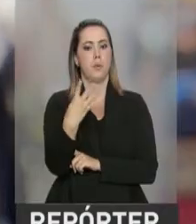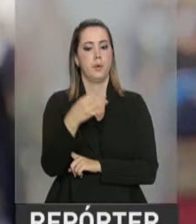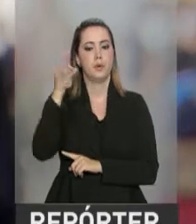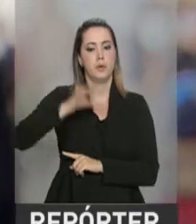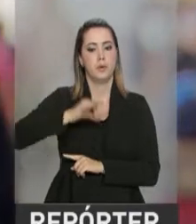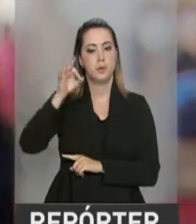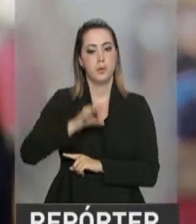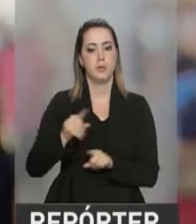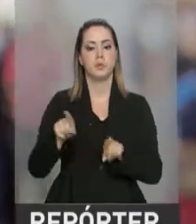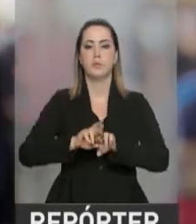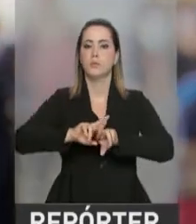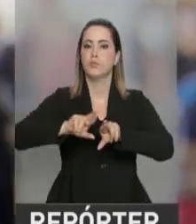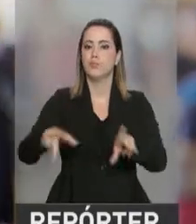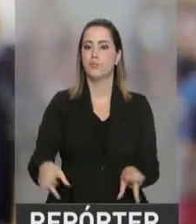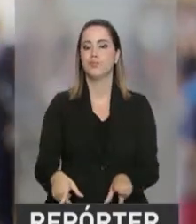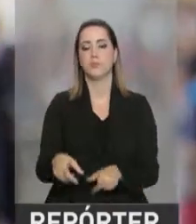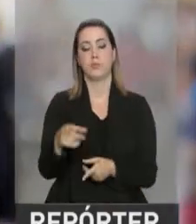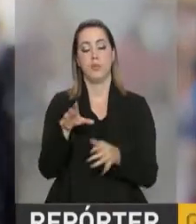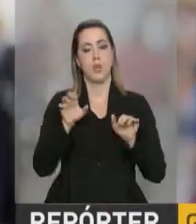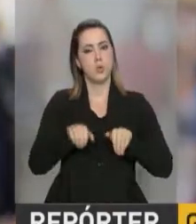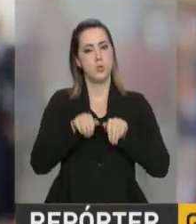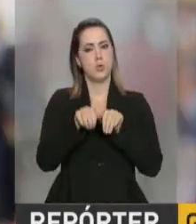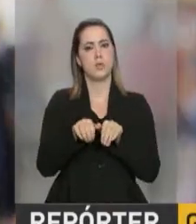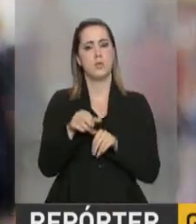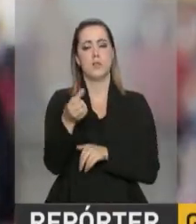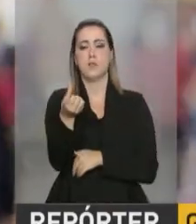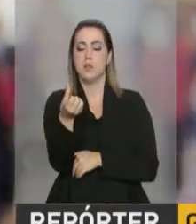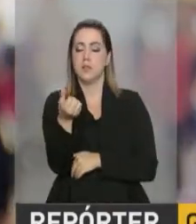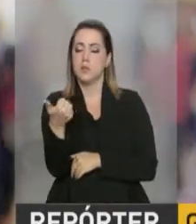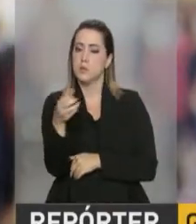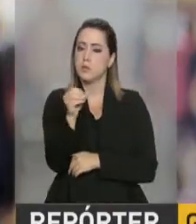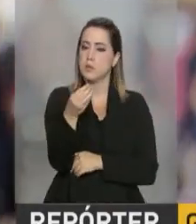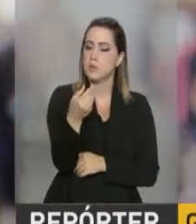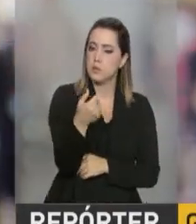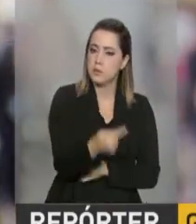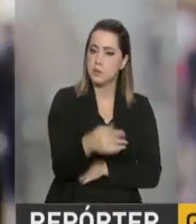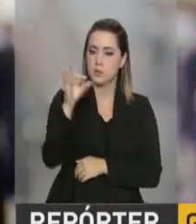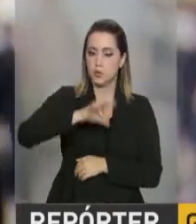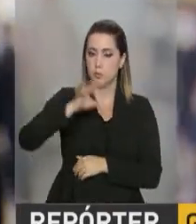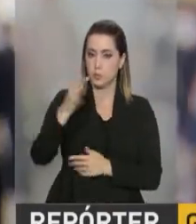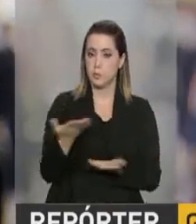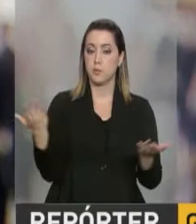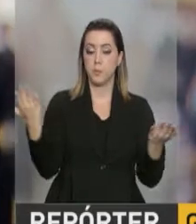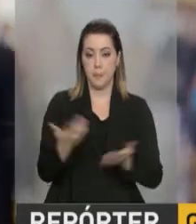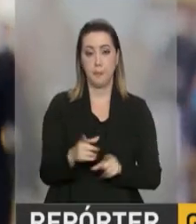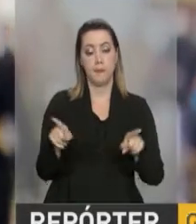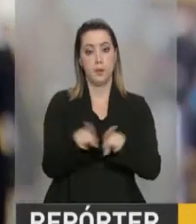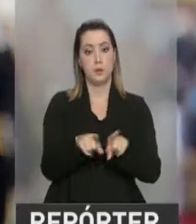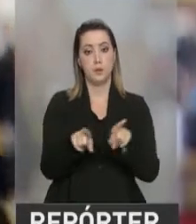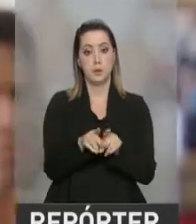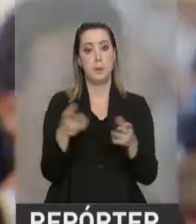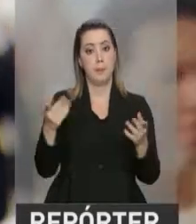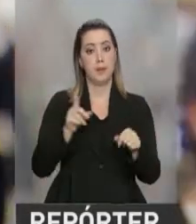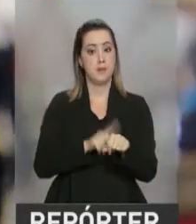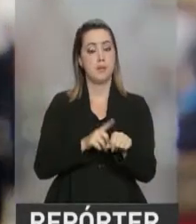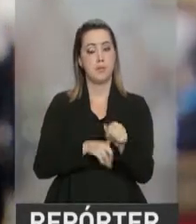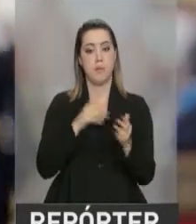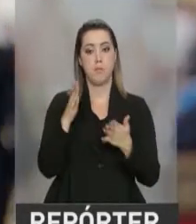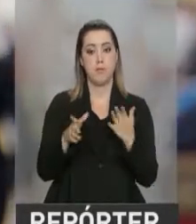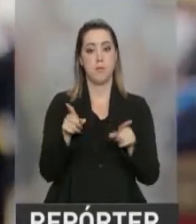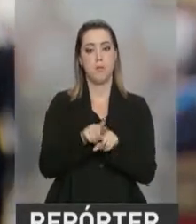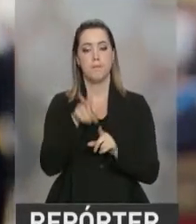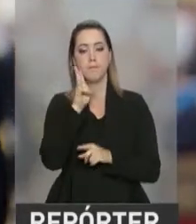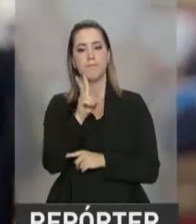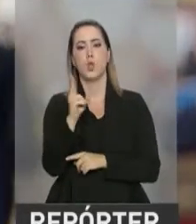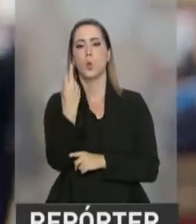cento agora no verão governo federal também prevê um aumento de estrangeiros no país a estimativa é que cerca de 2